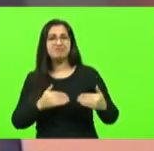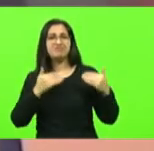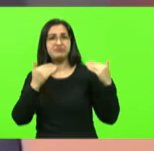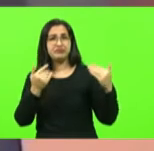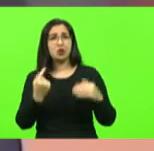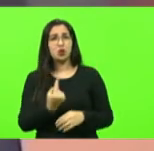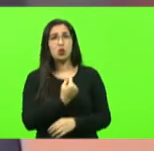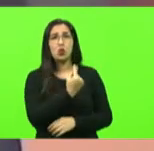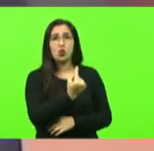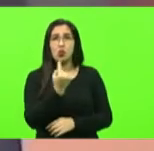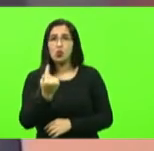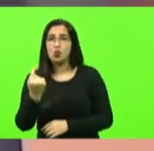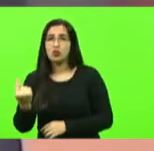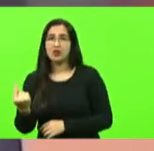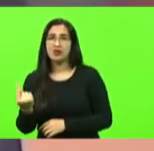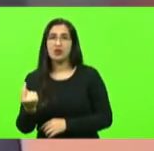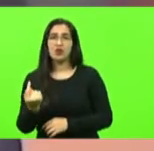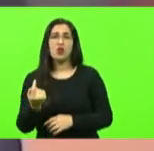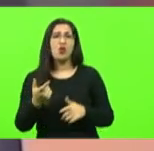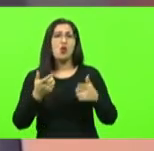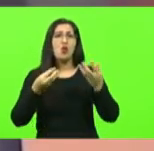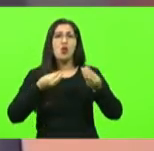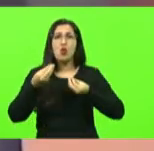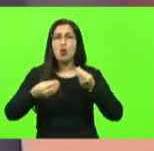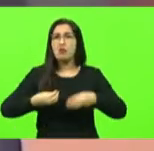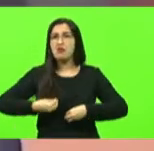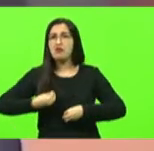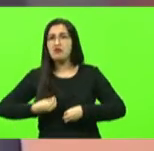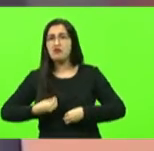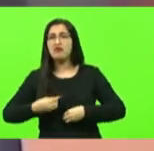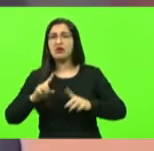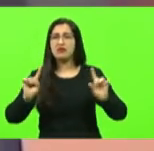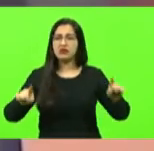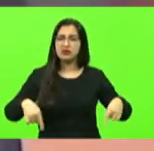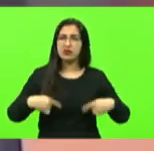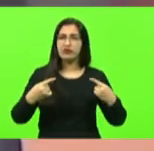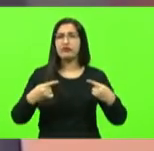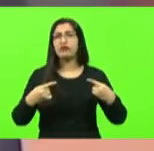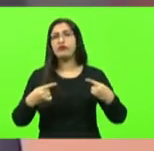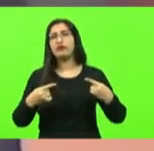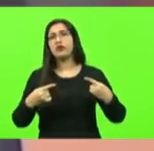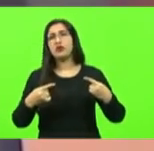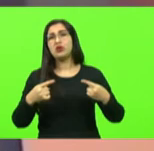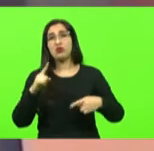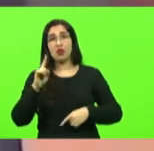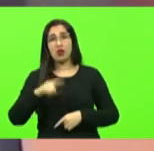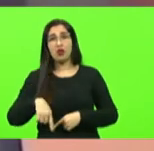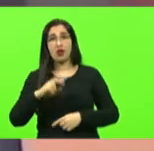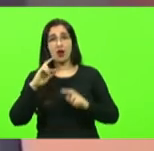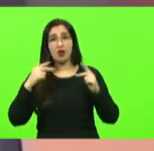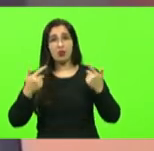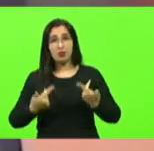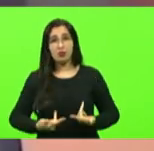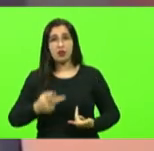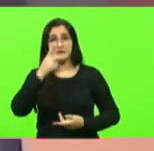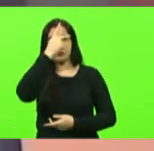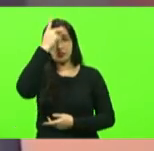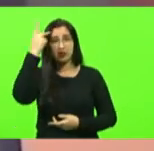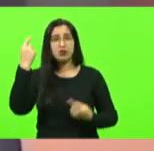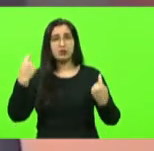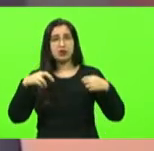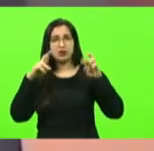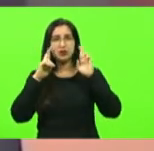de onde vivem e acompanham o desafio de ser gente e de ser respeitado como